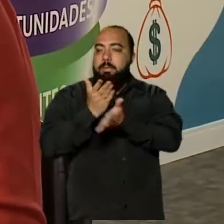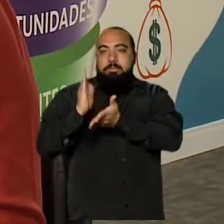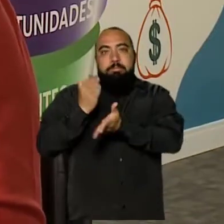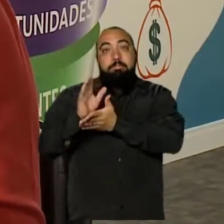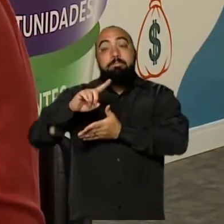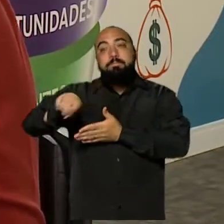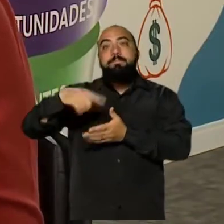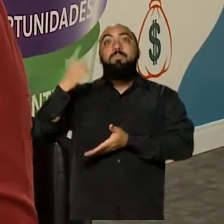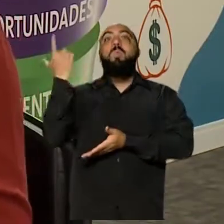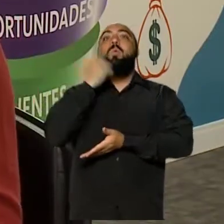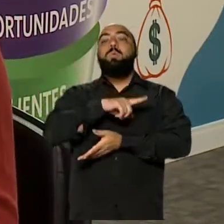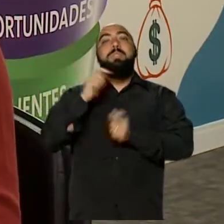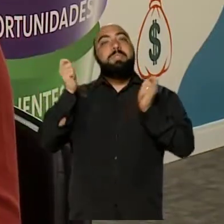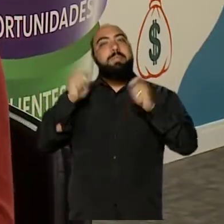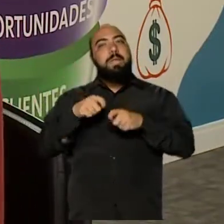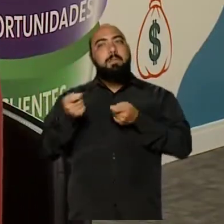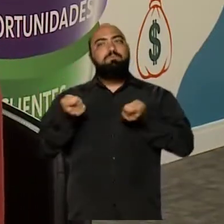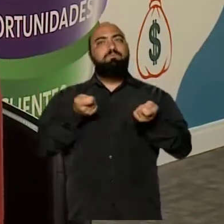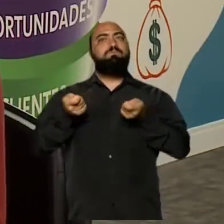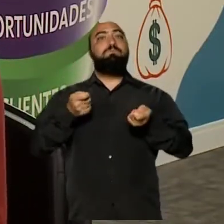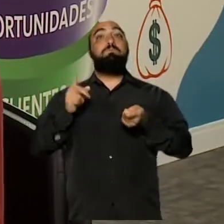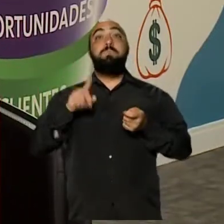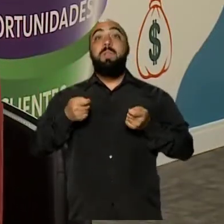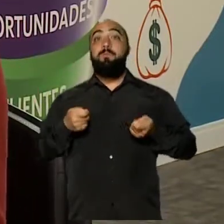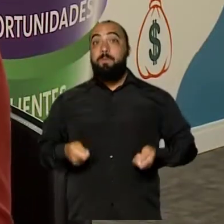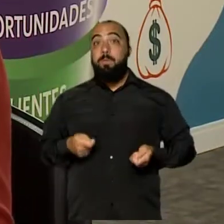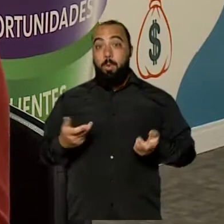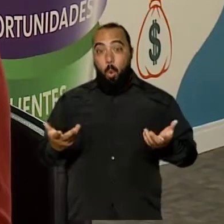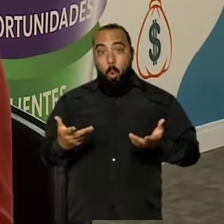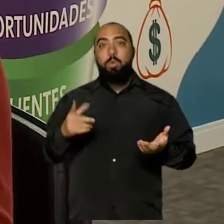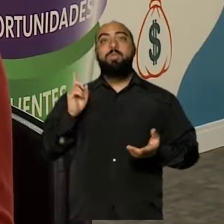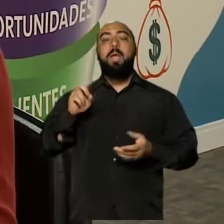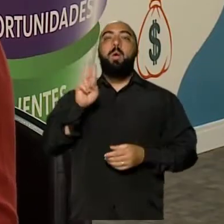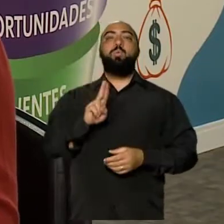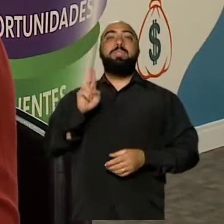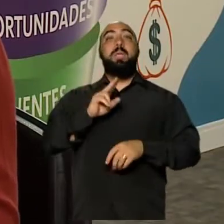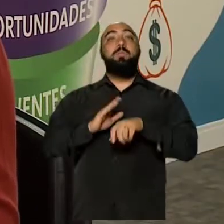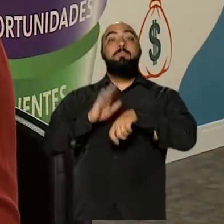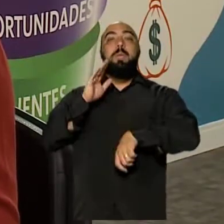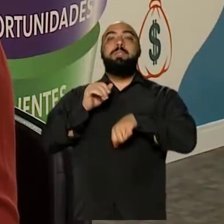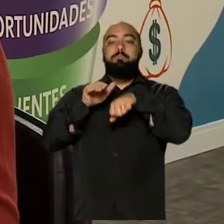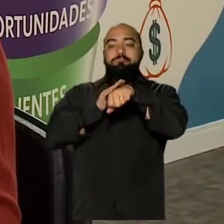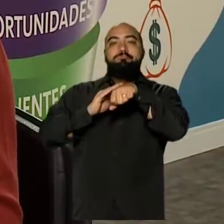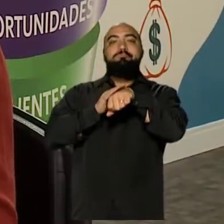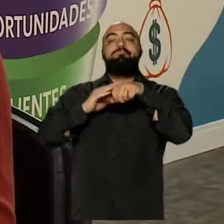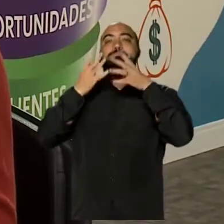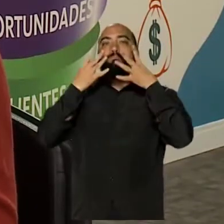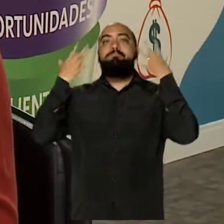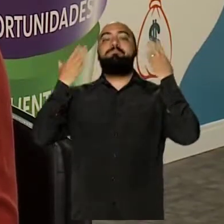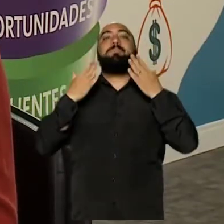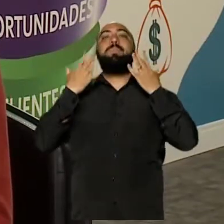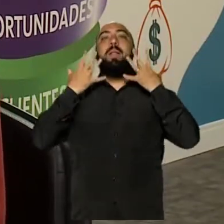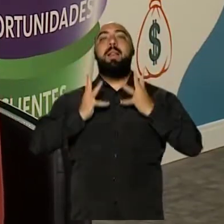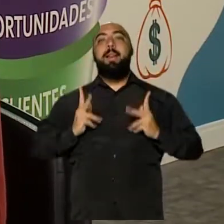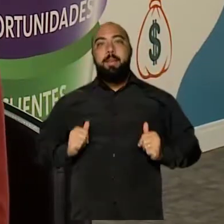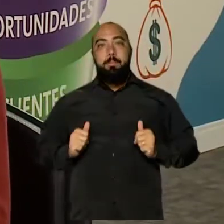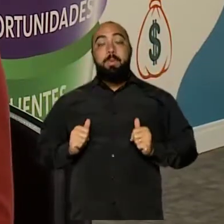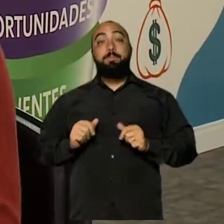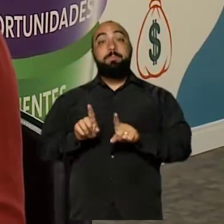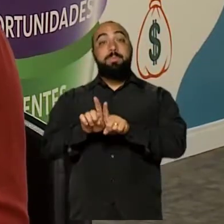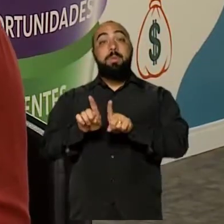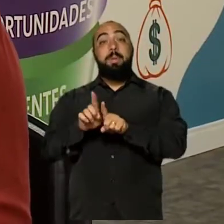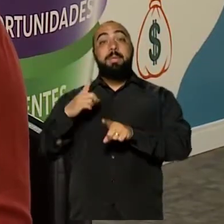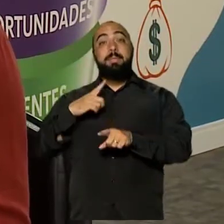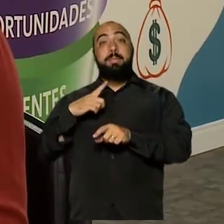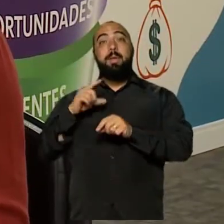para conseguir uma estabilidade, e ele hoje é usado como esfoliante. Hoje é muito usado na indústria cosmética o